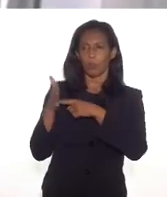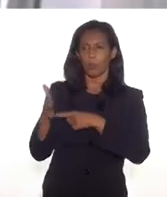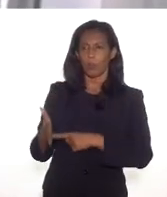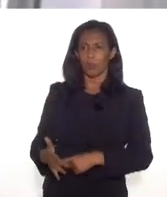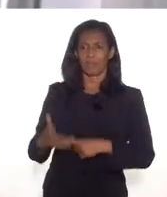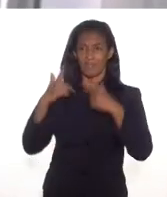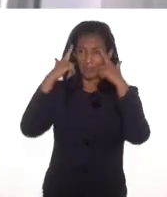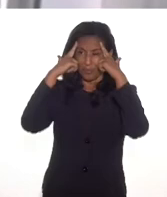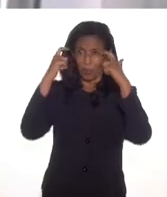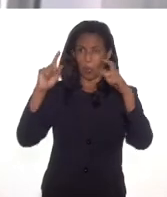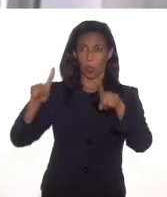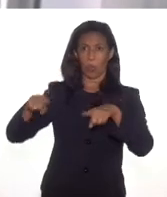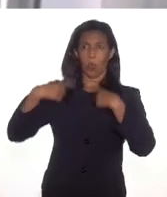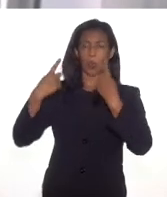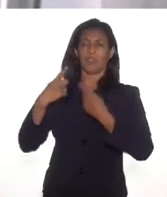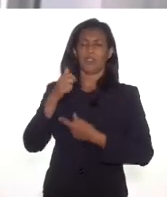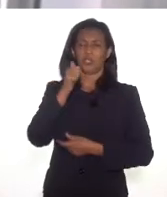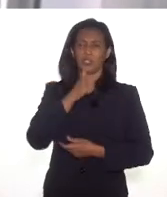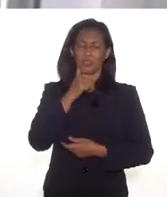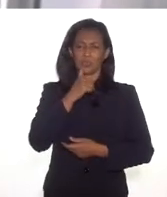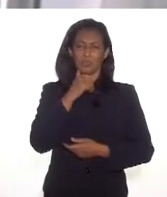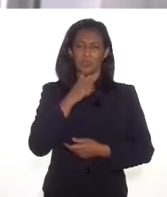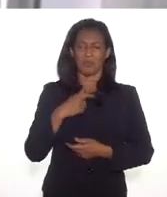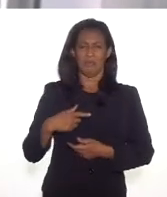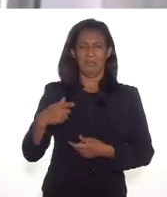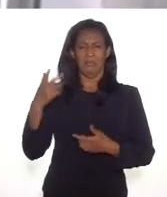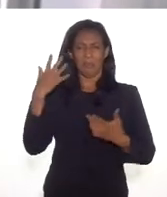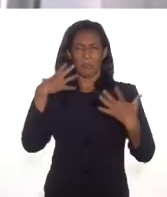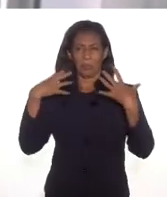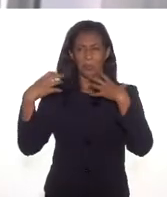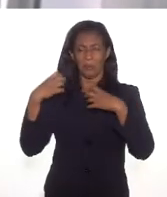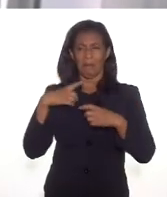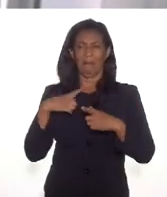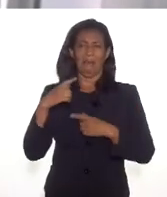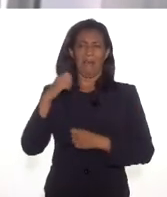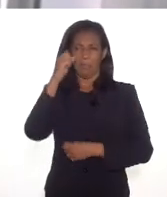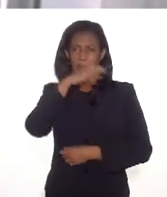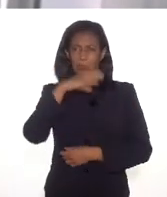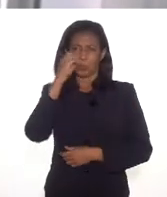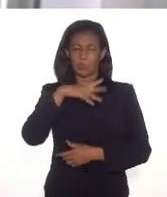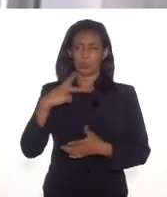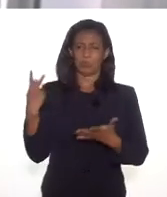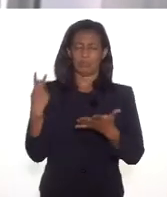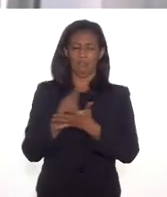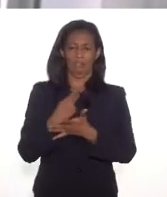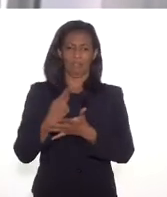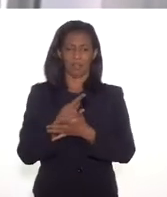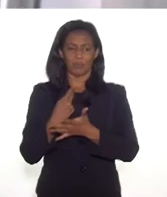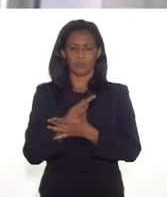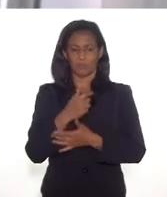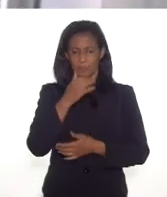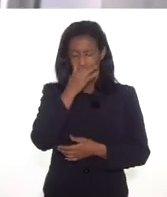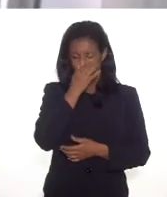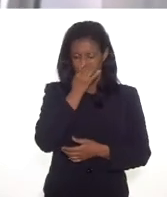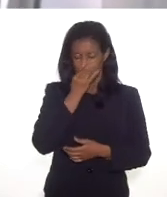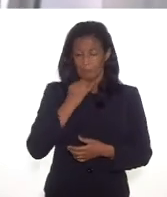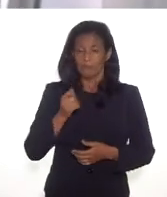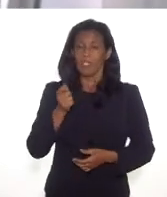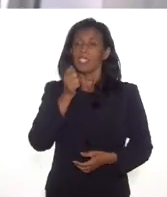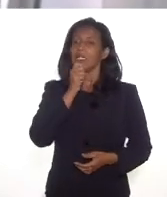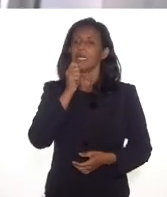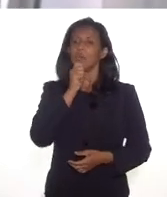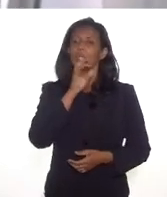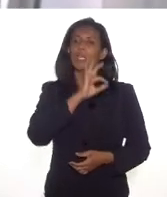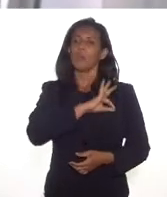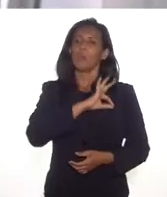violência contra as mulheres no município de Paraty, assédio, os abusos, enfim, e que não dispõe ainda de uma delegacia especializada